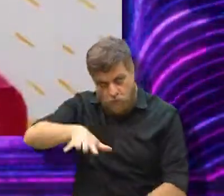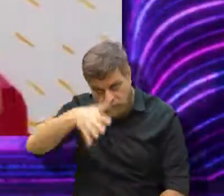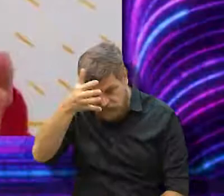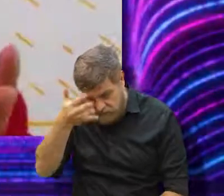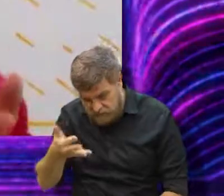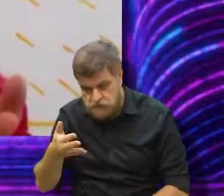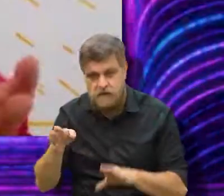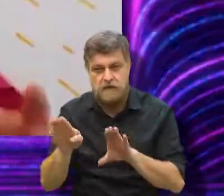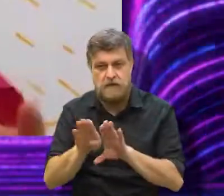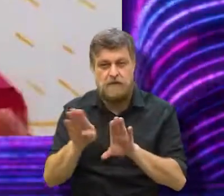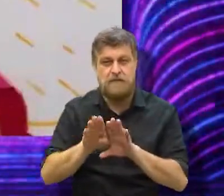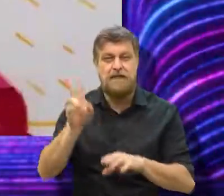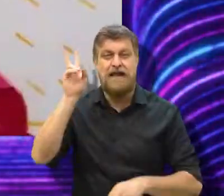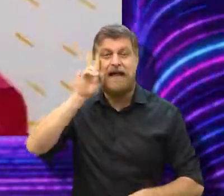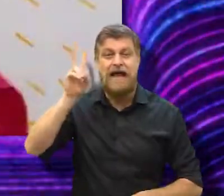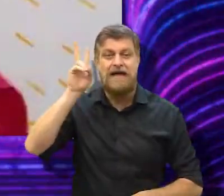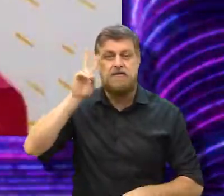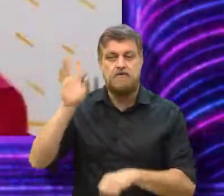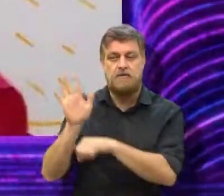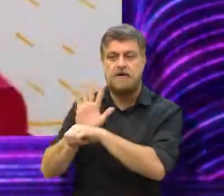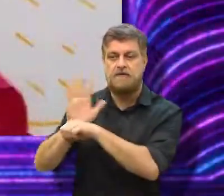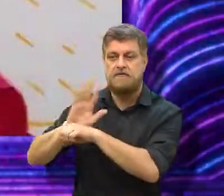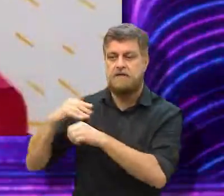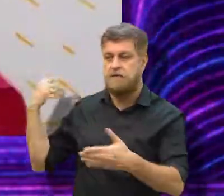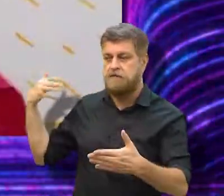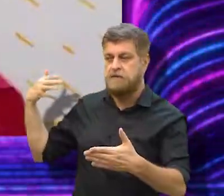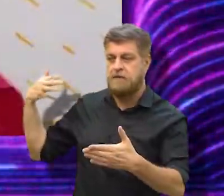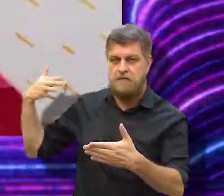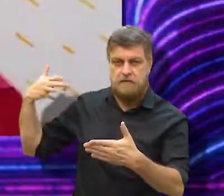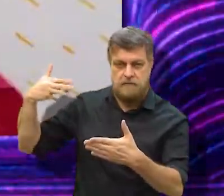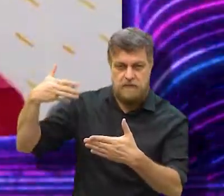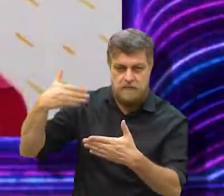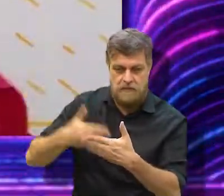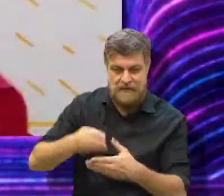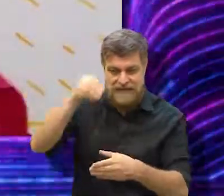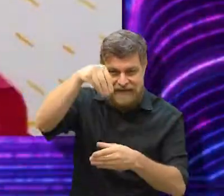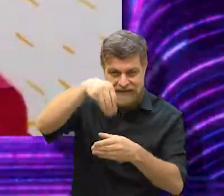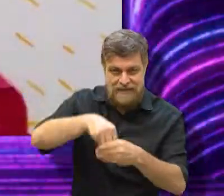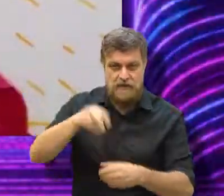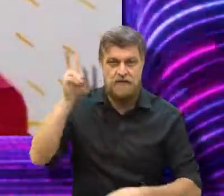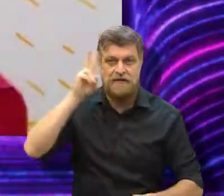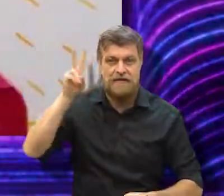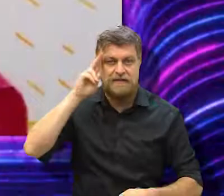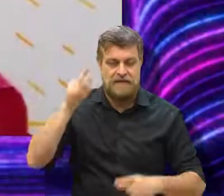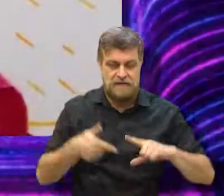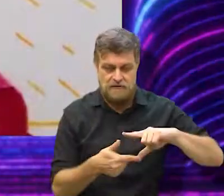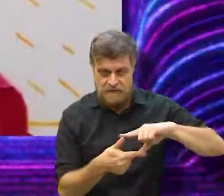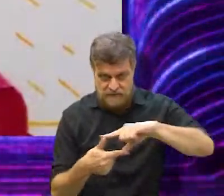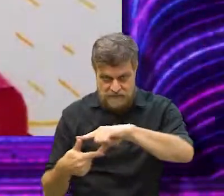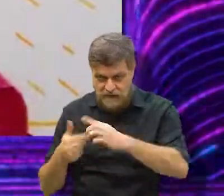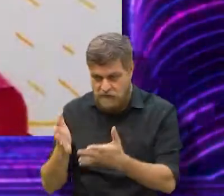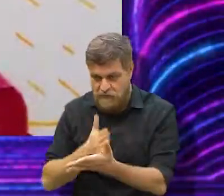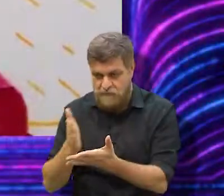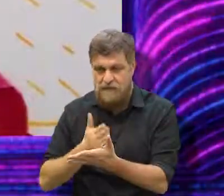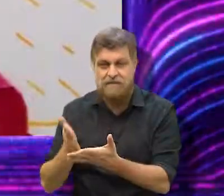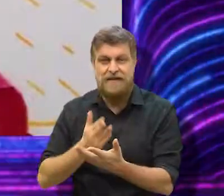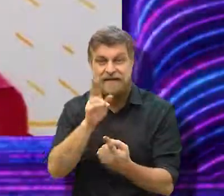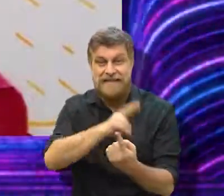mas também é uma homenagem à história do cinema. Então dentro da HQ você vai encontrar diretores,